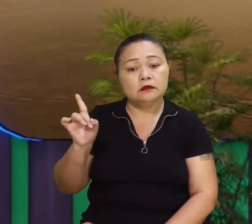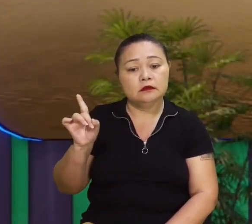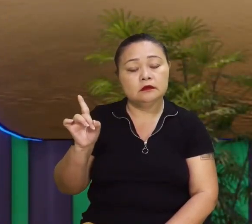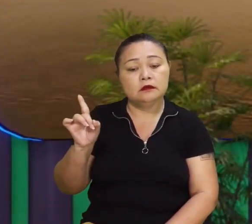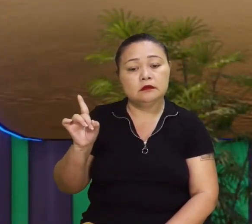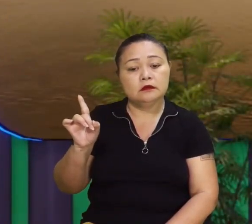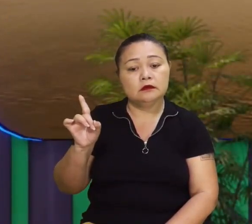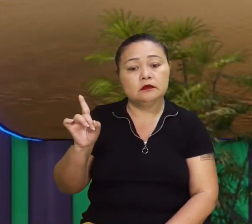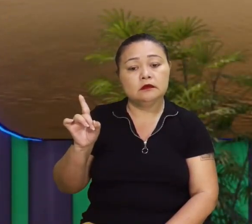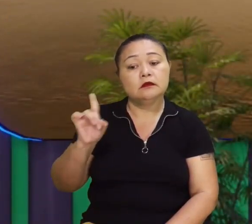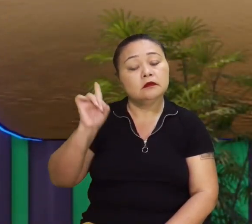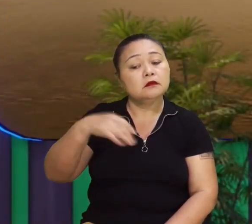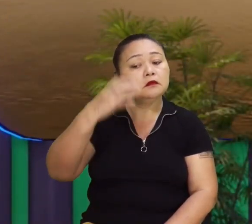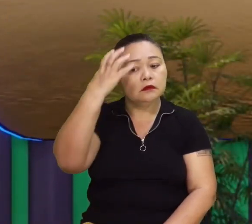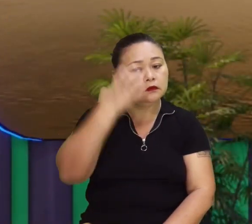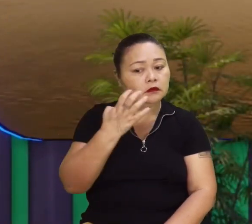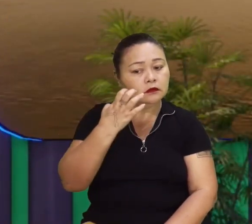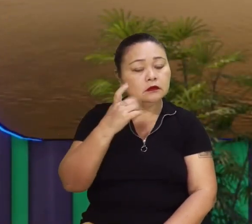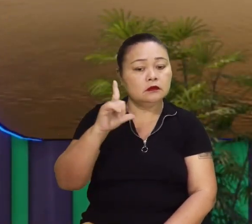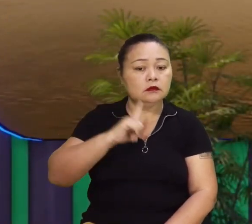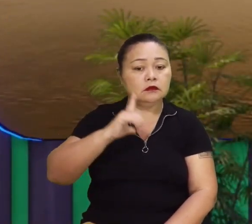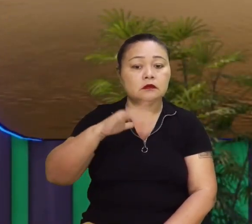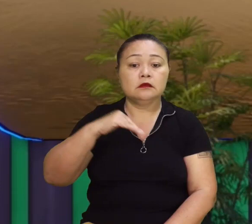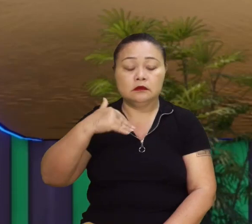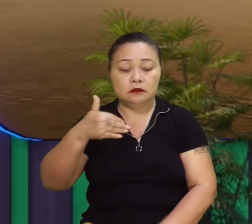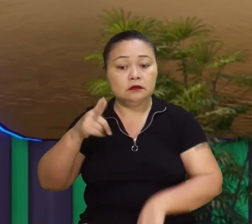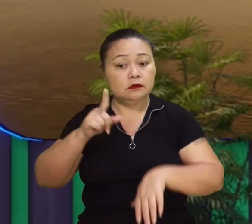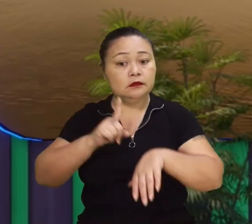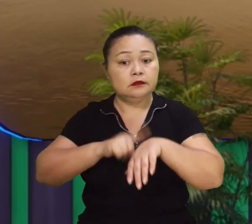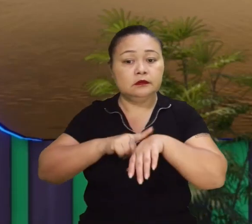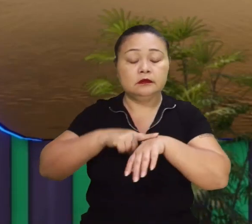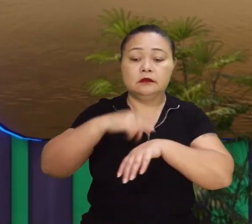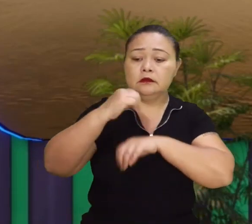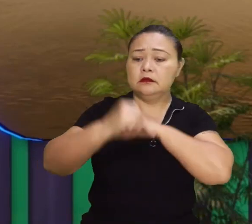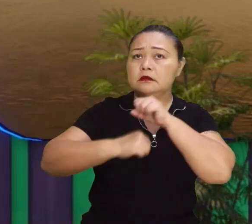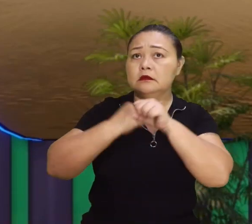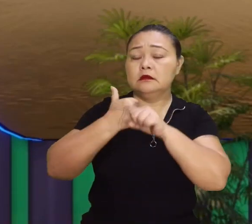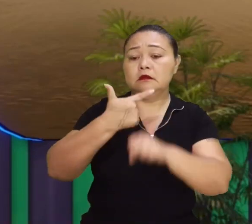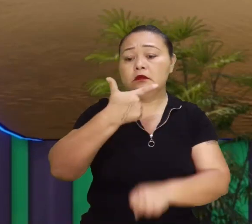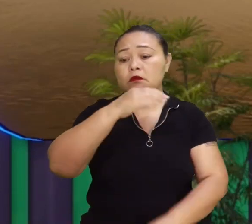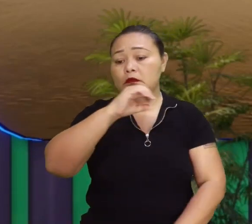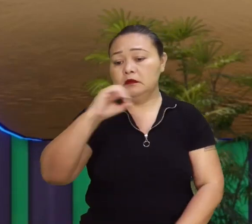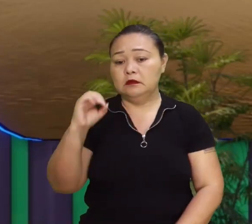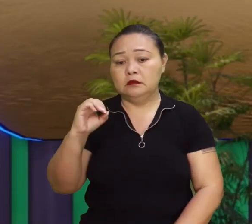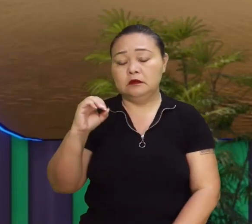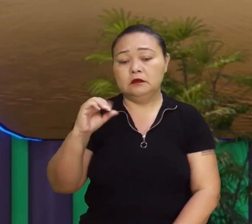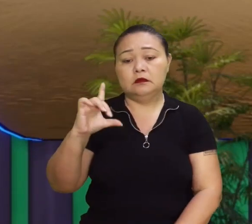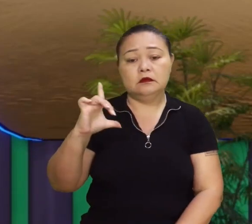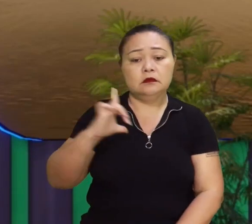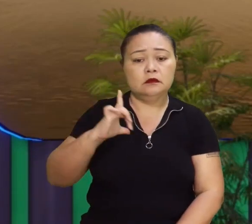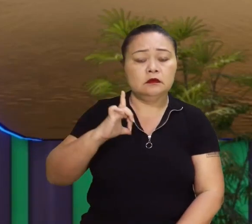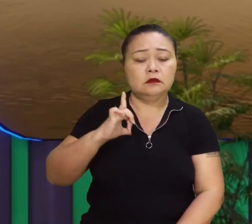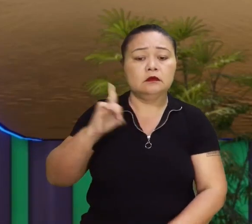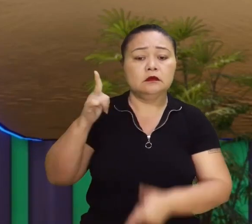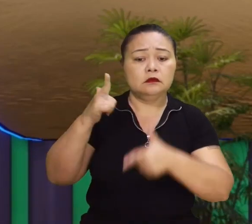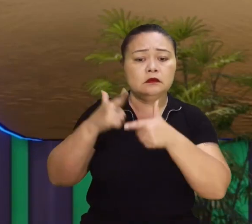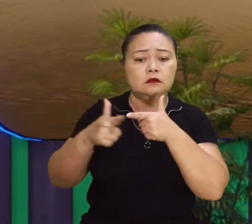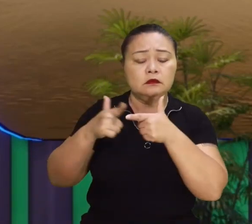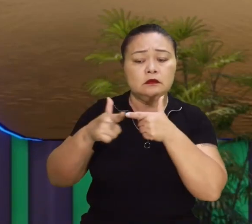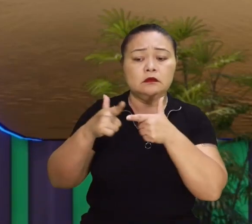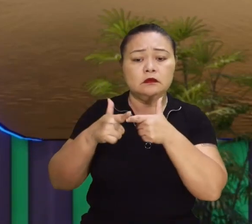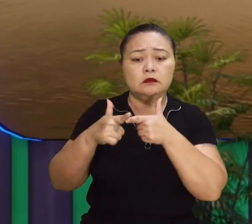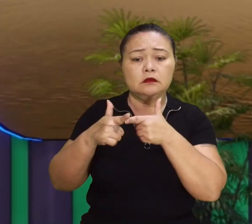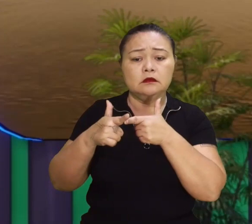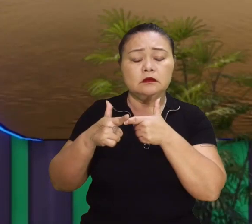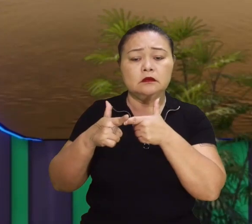sério que em um determinado momento, nos anos 2000, teve um problema seríssimo